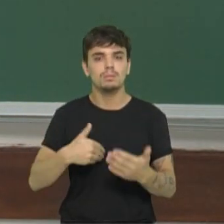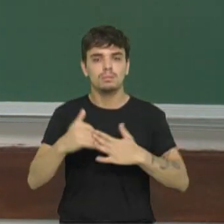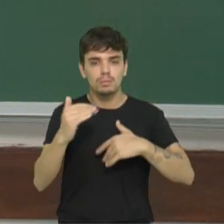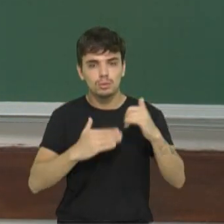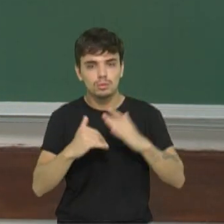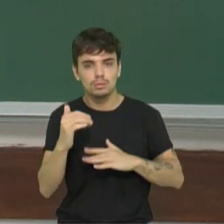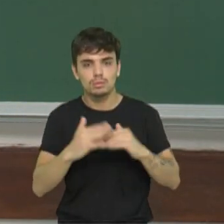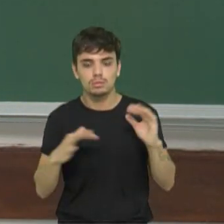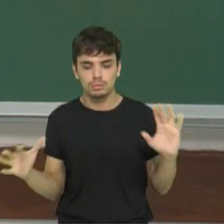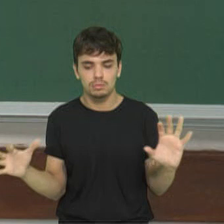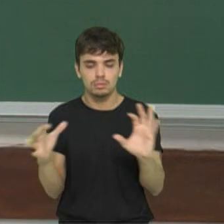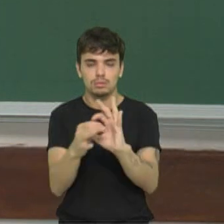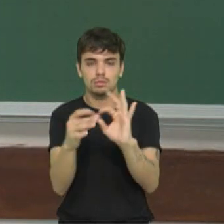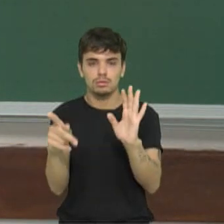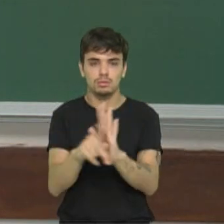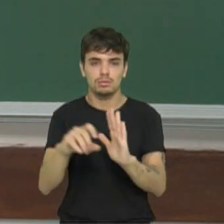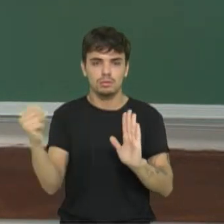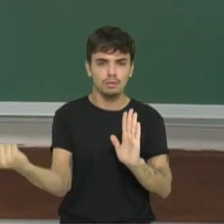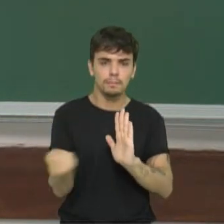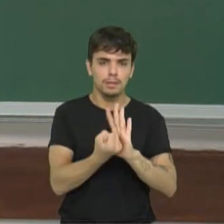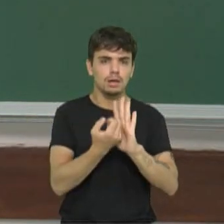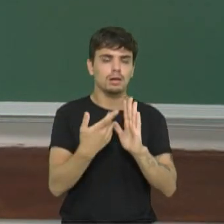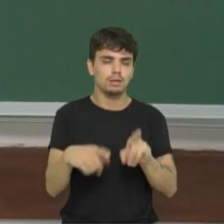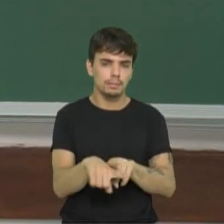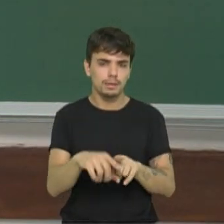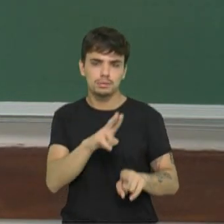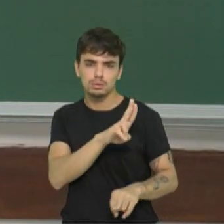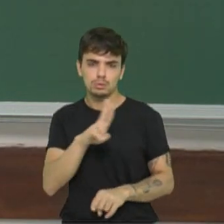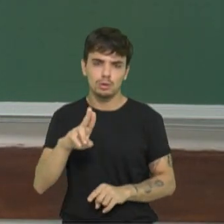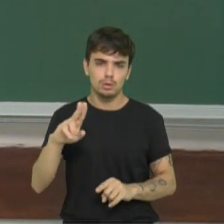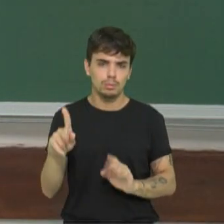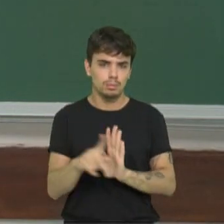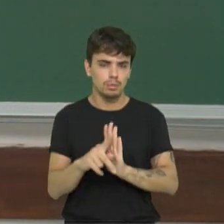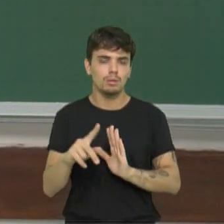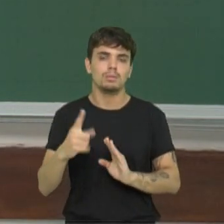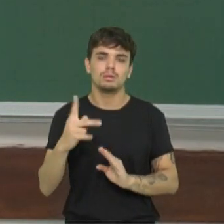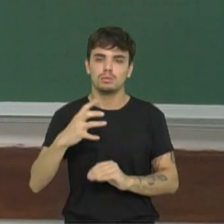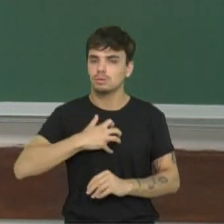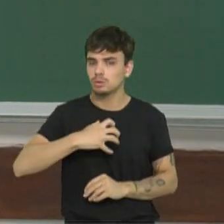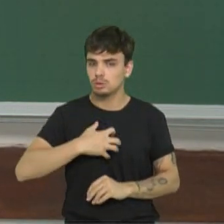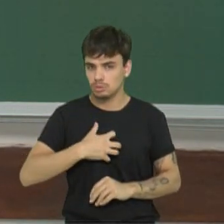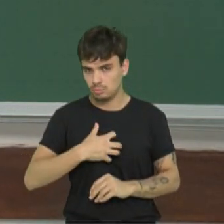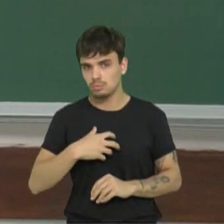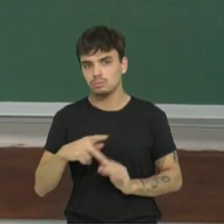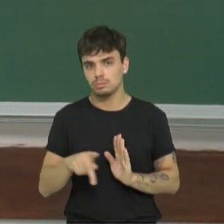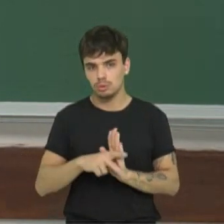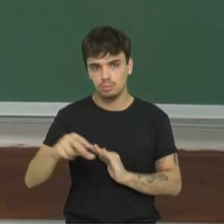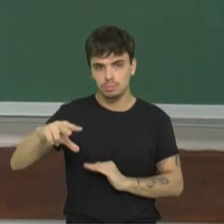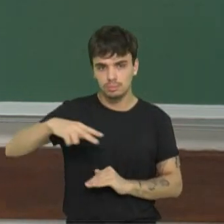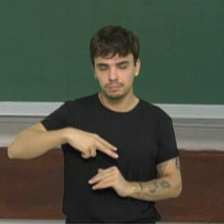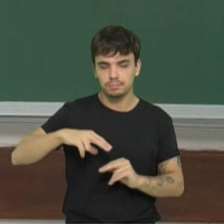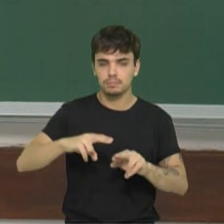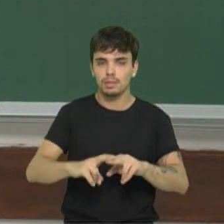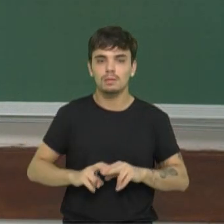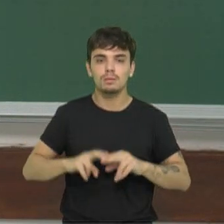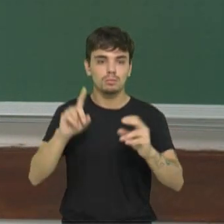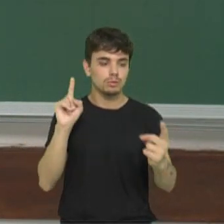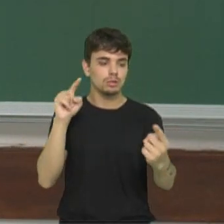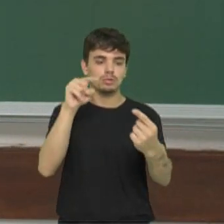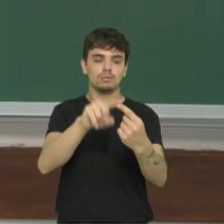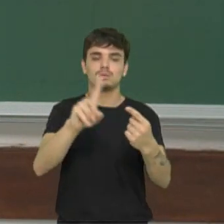para vincular a sua marca, né? O seu nome, o seu estilo, né? Então o objetivo não é